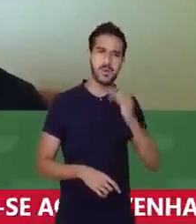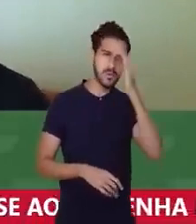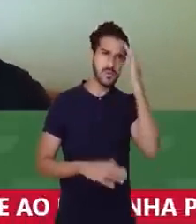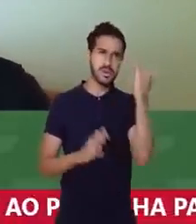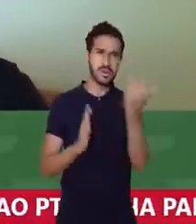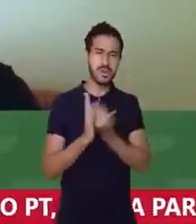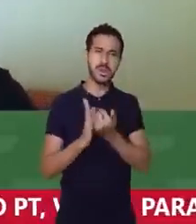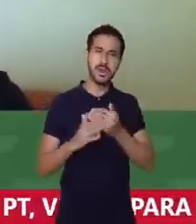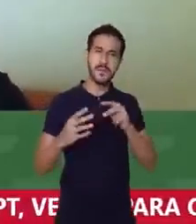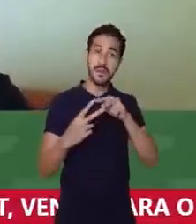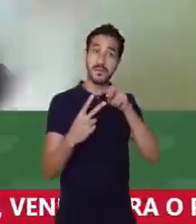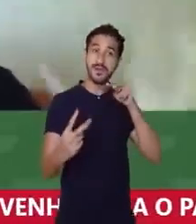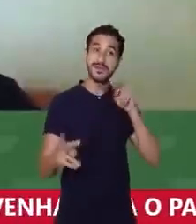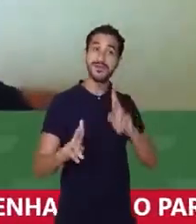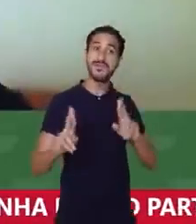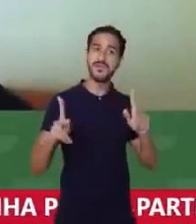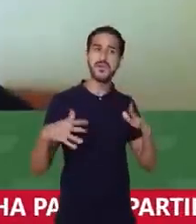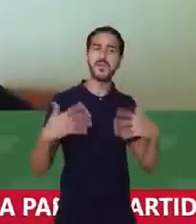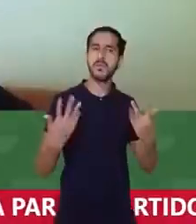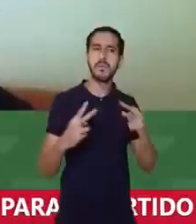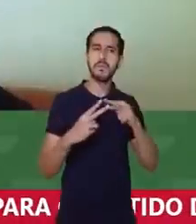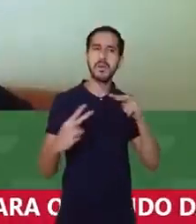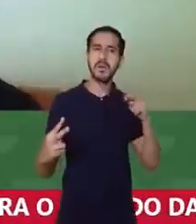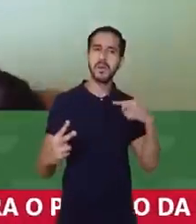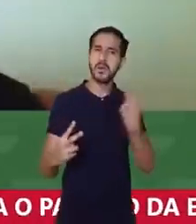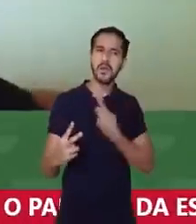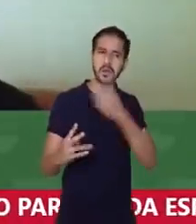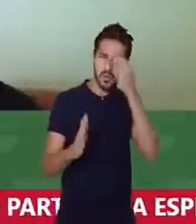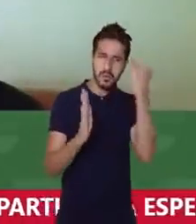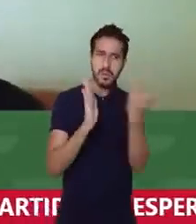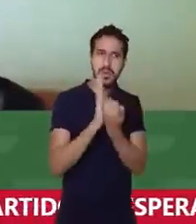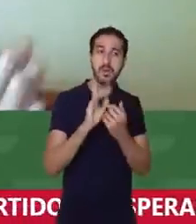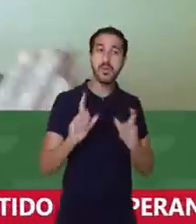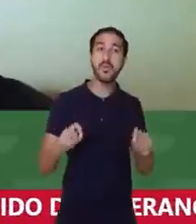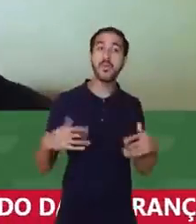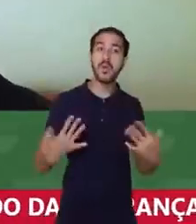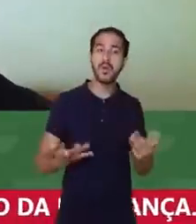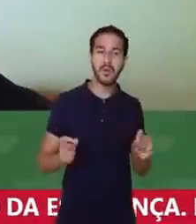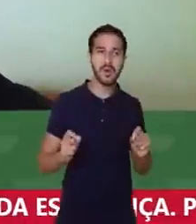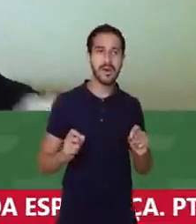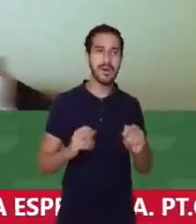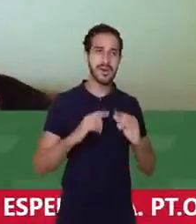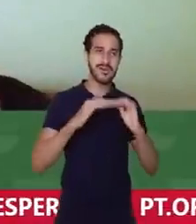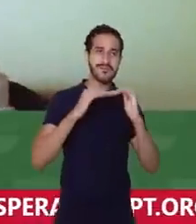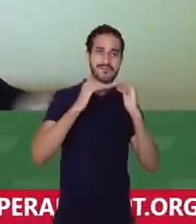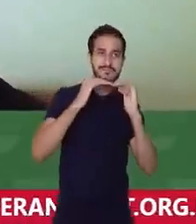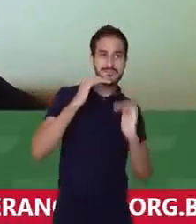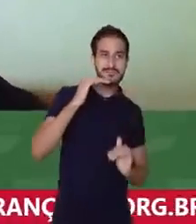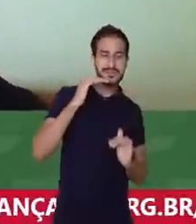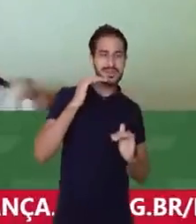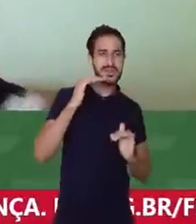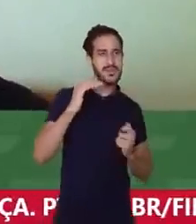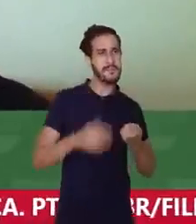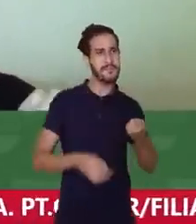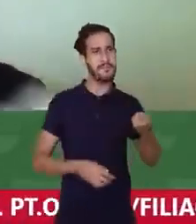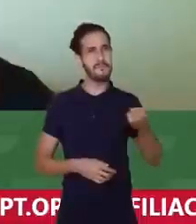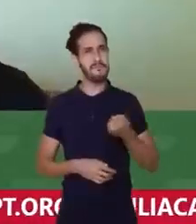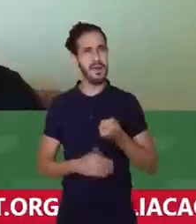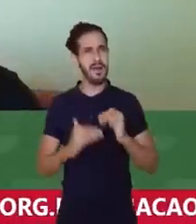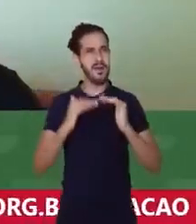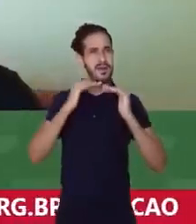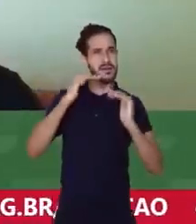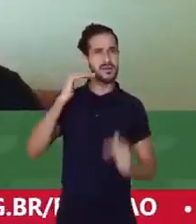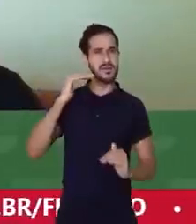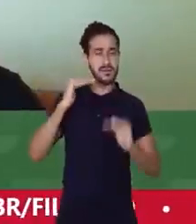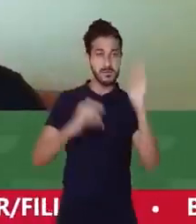uma trilha diferente. Qual era a trilha que nós seguimos? A trilha da redução das brutais desigualdades